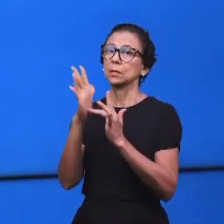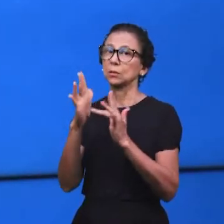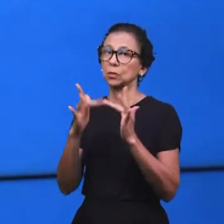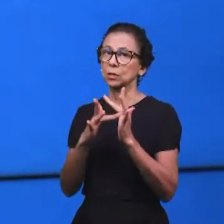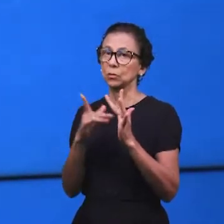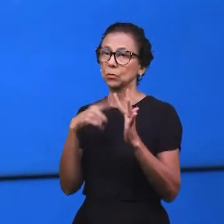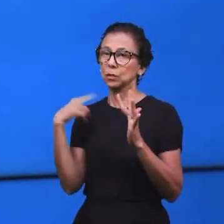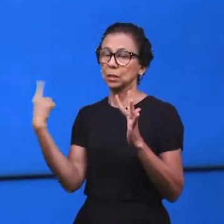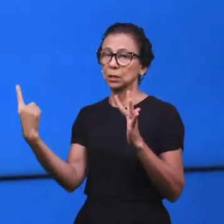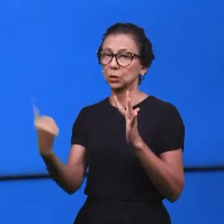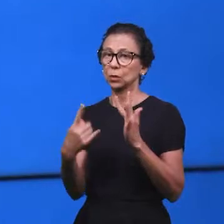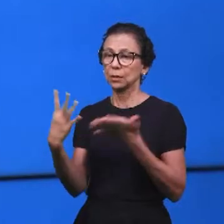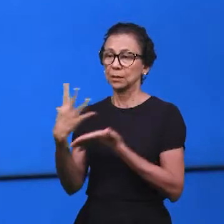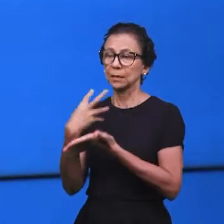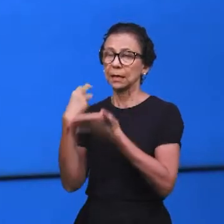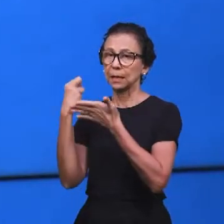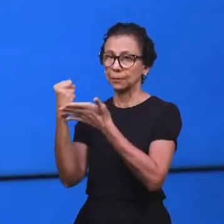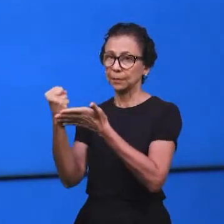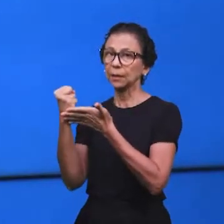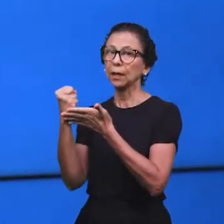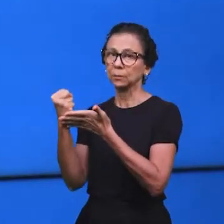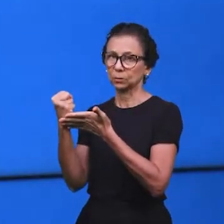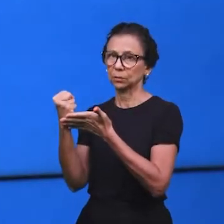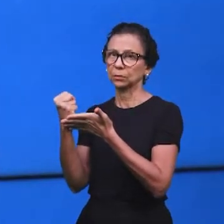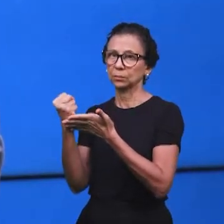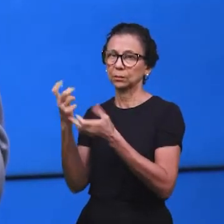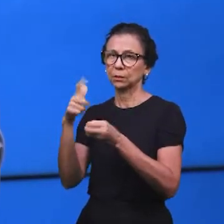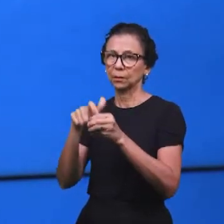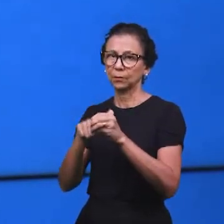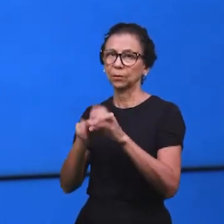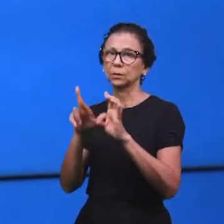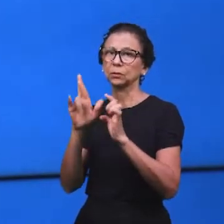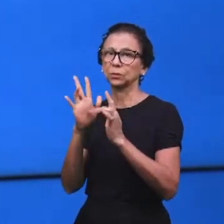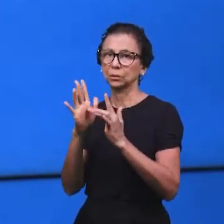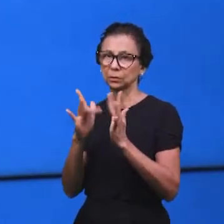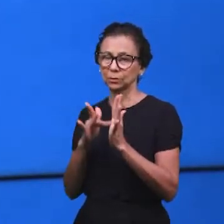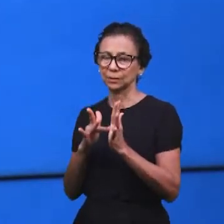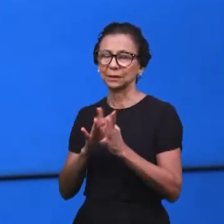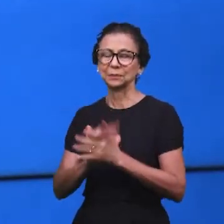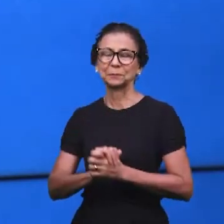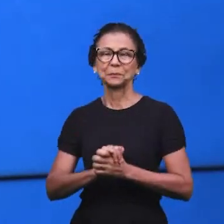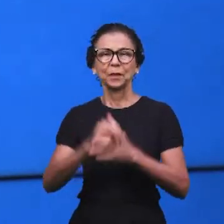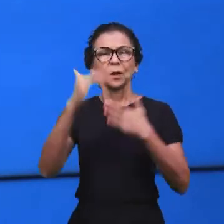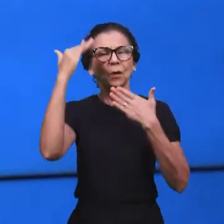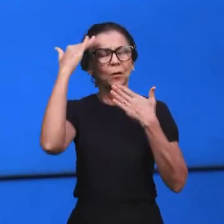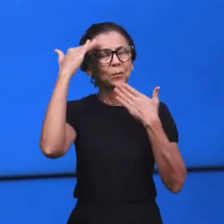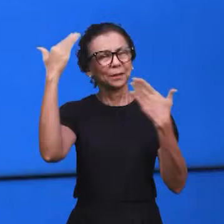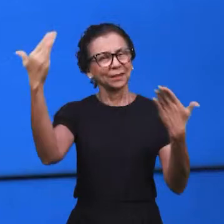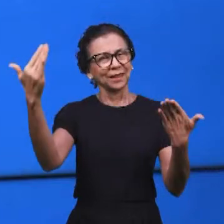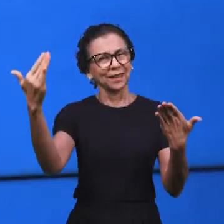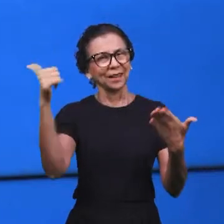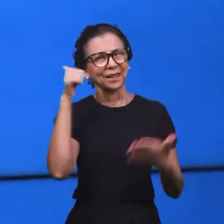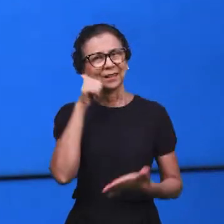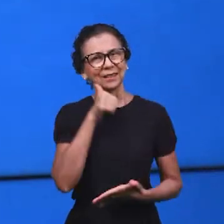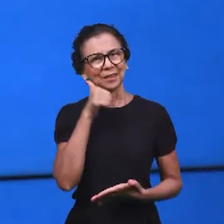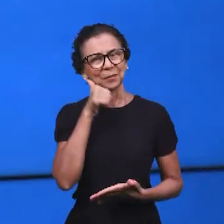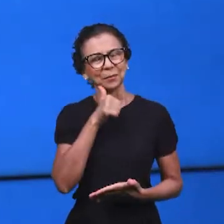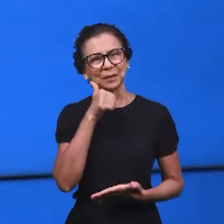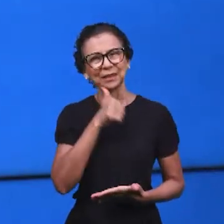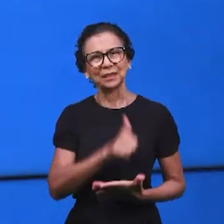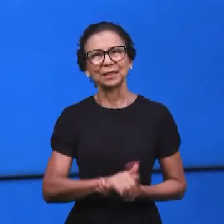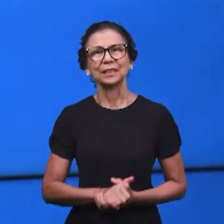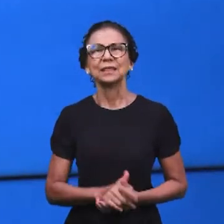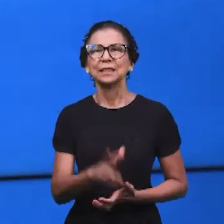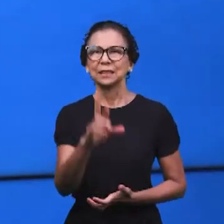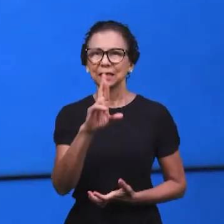de que seremos todos arrebatados naquele dia glorioso. Muito obrigado pela sua participação, Mariana. Eu sei que você enviou várias